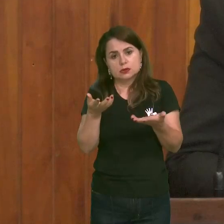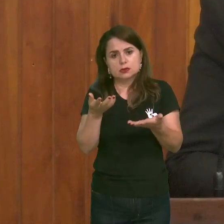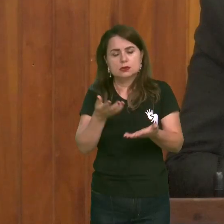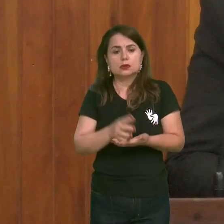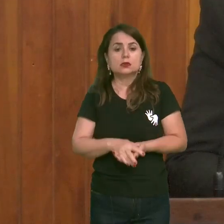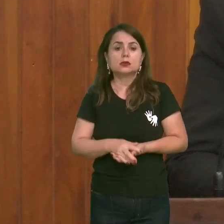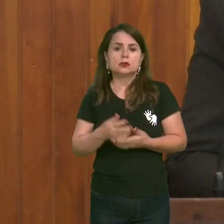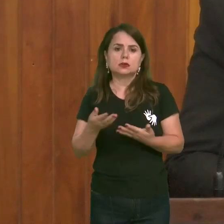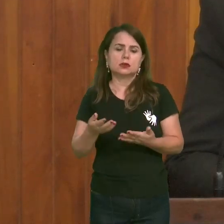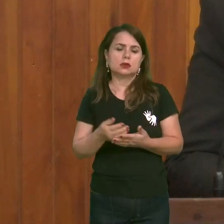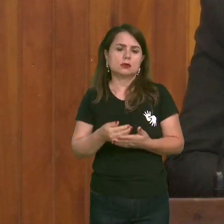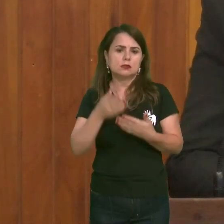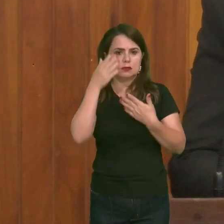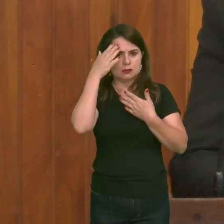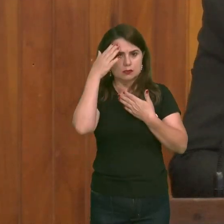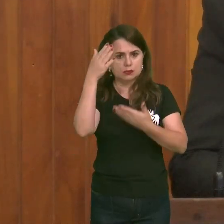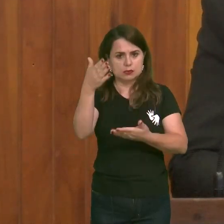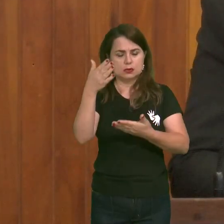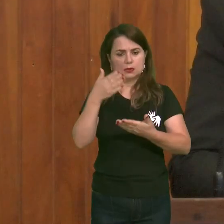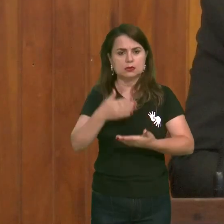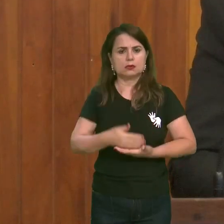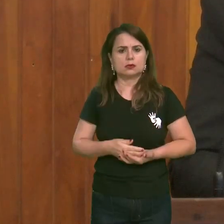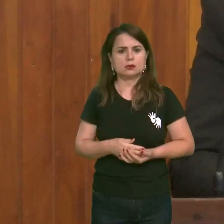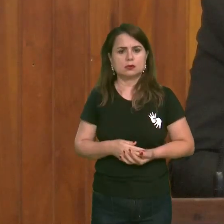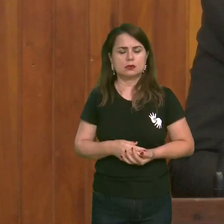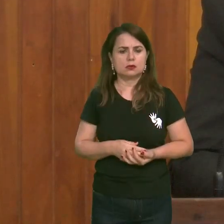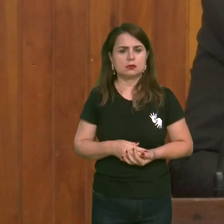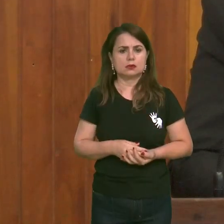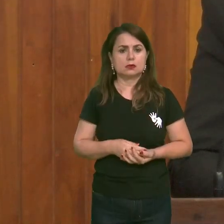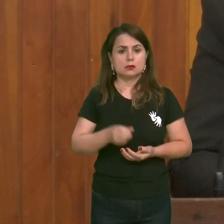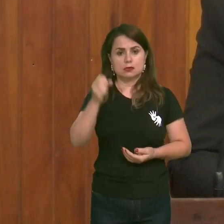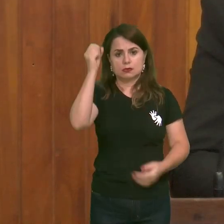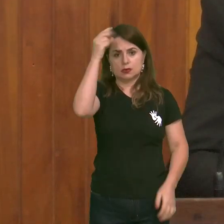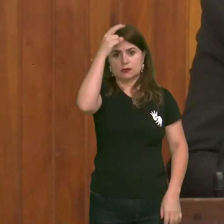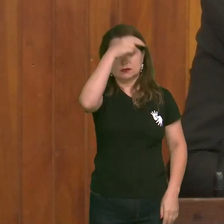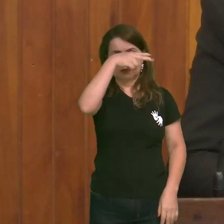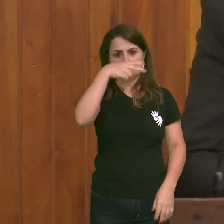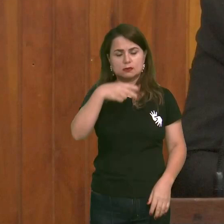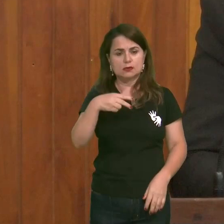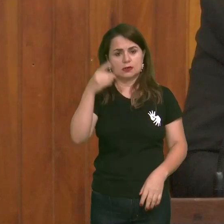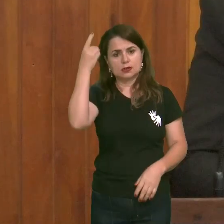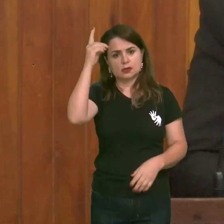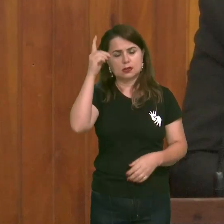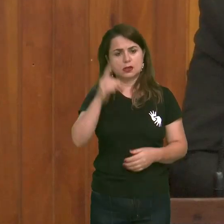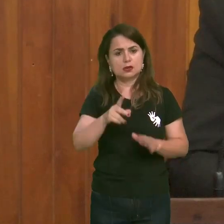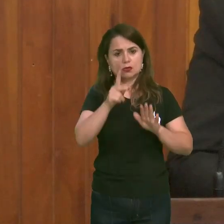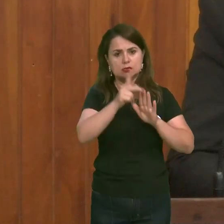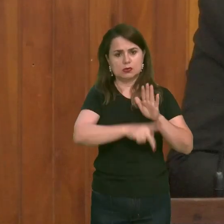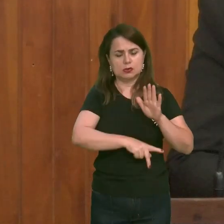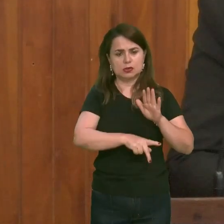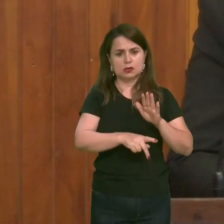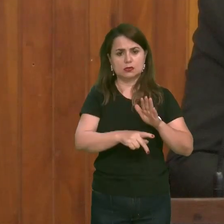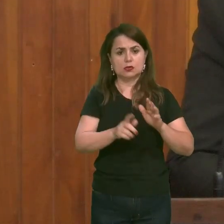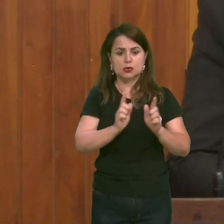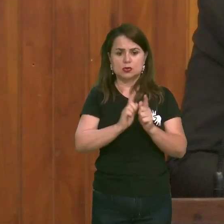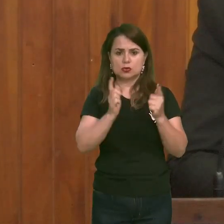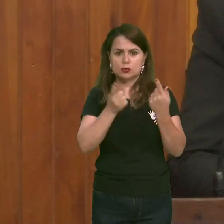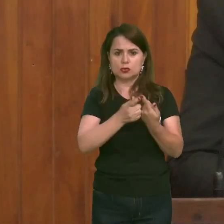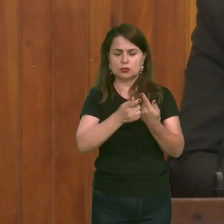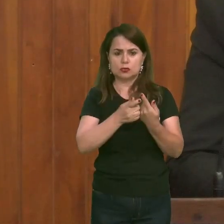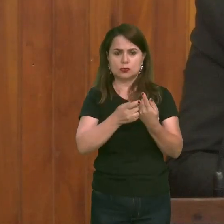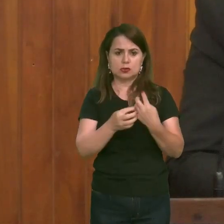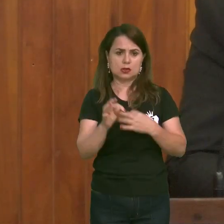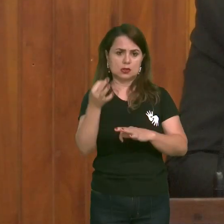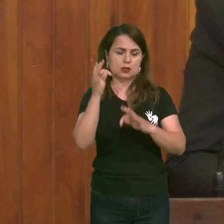eu faço os meus agradecimentos aqui ao prefeito Daniel Alonso nesse projeto ao corpo técnico da secretaria